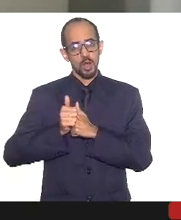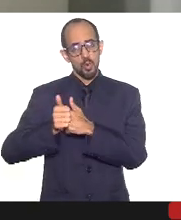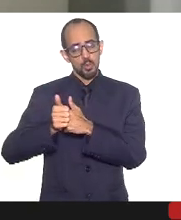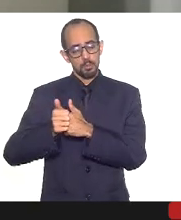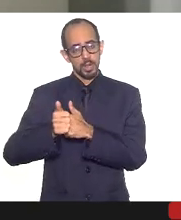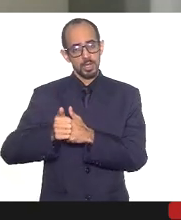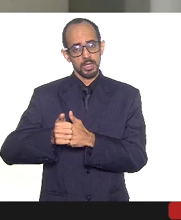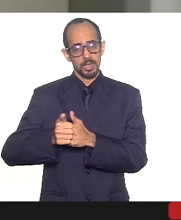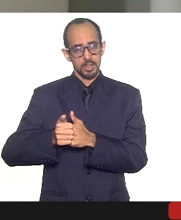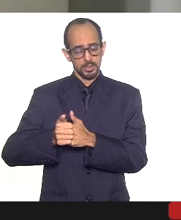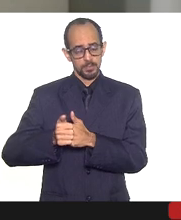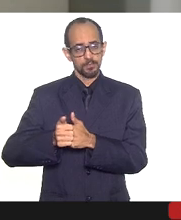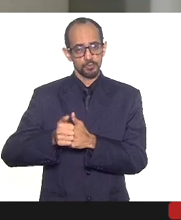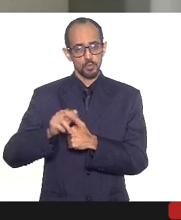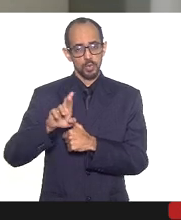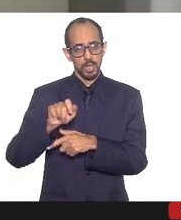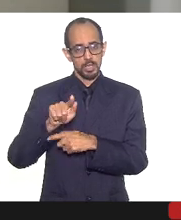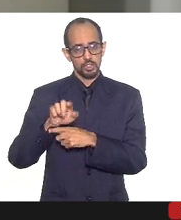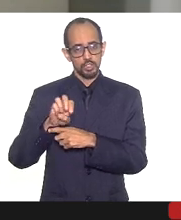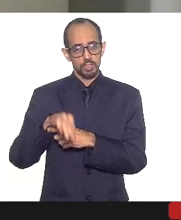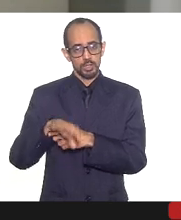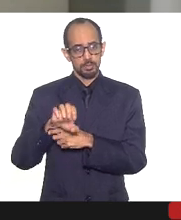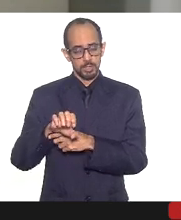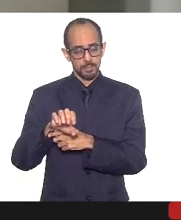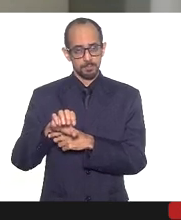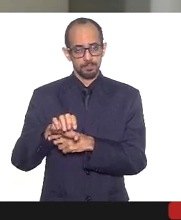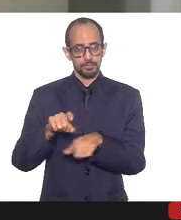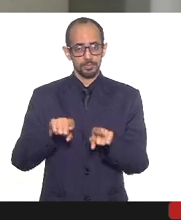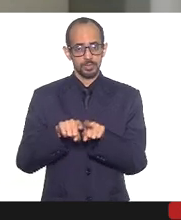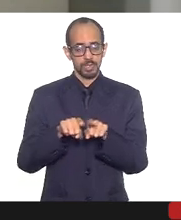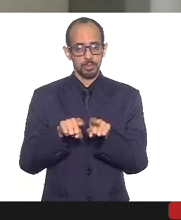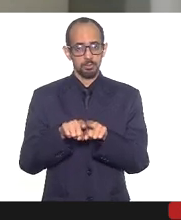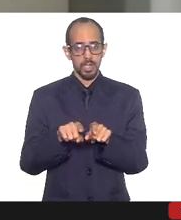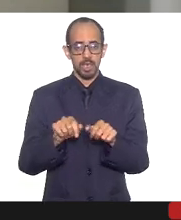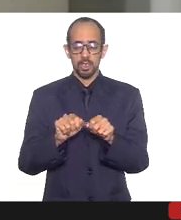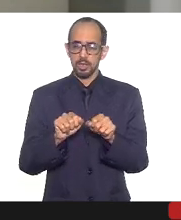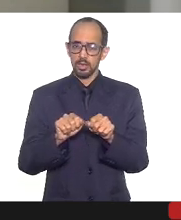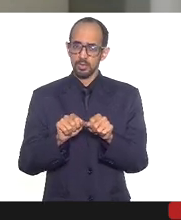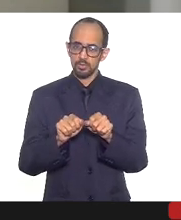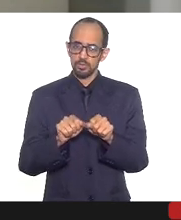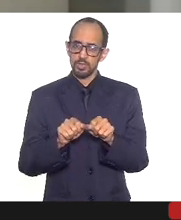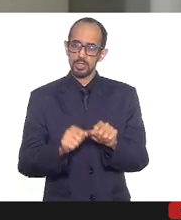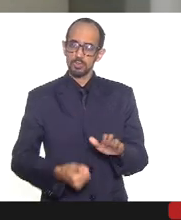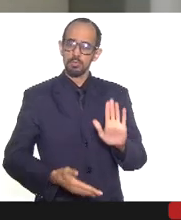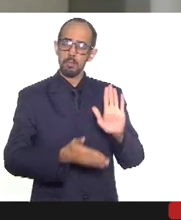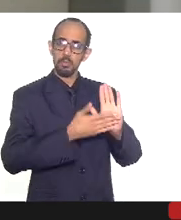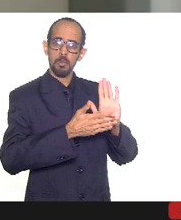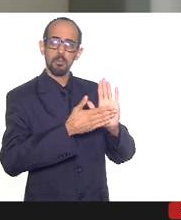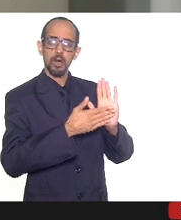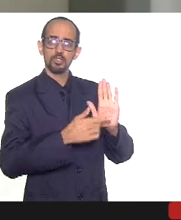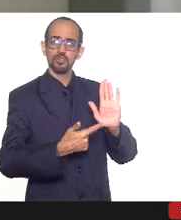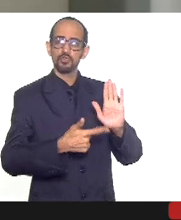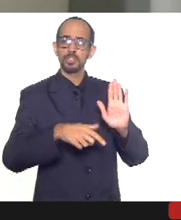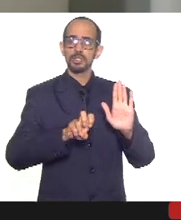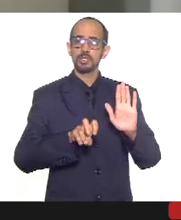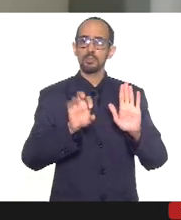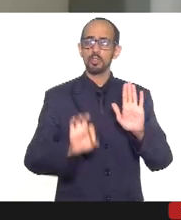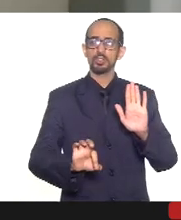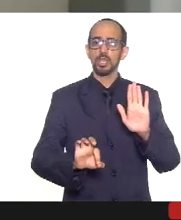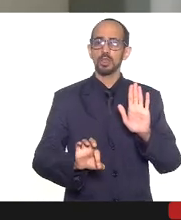regime, e fiz a defesa, deputado Bontempo, dos 25% da educação. Até